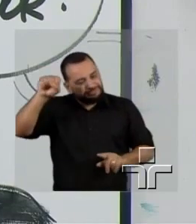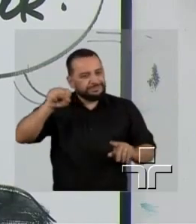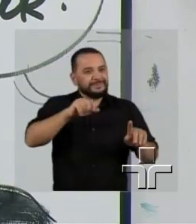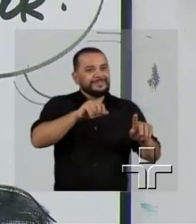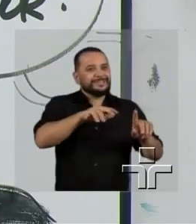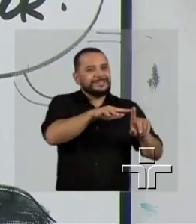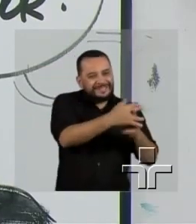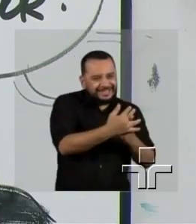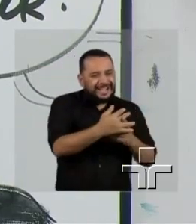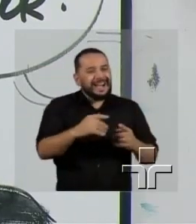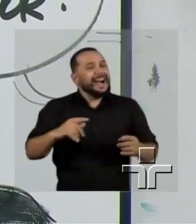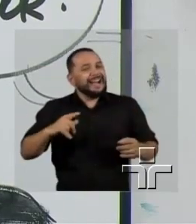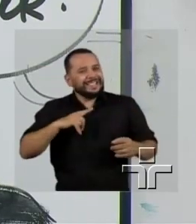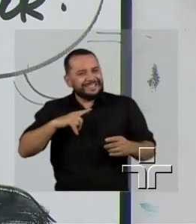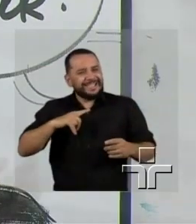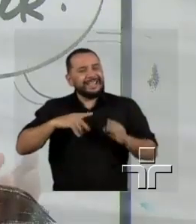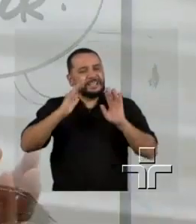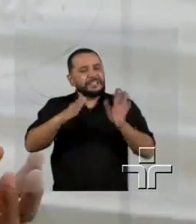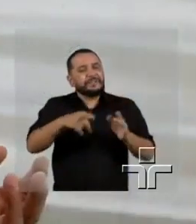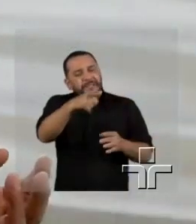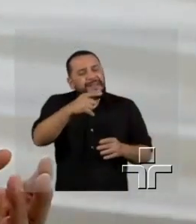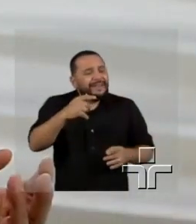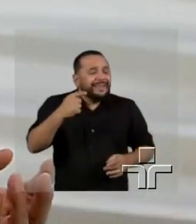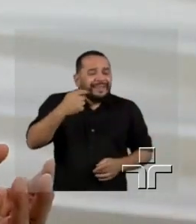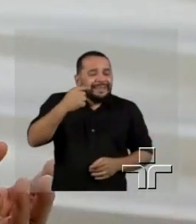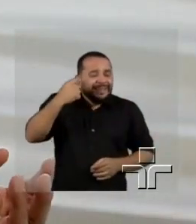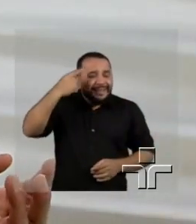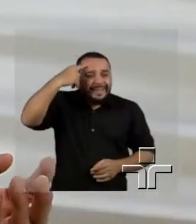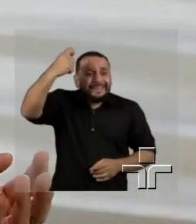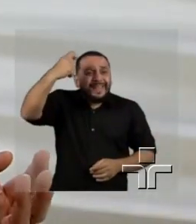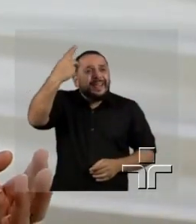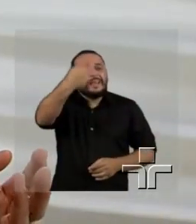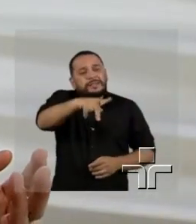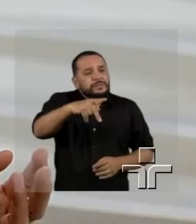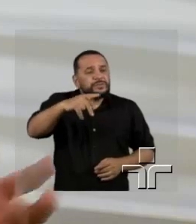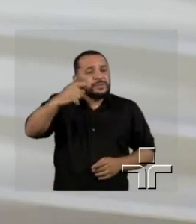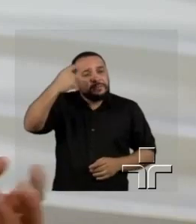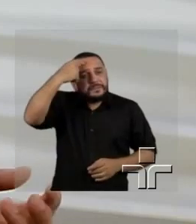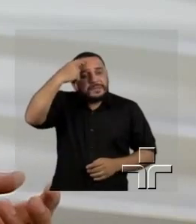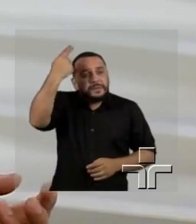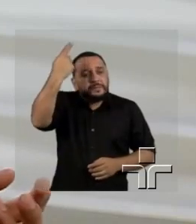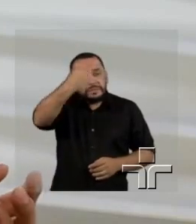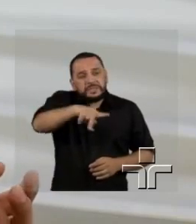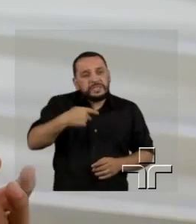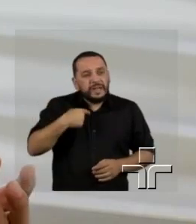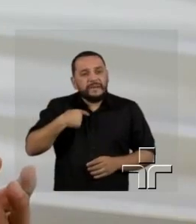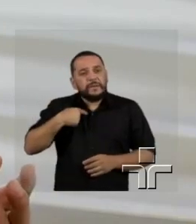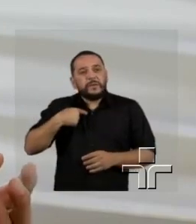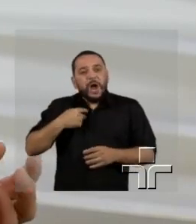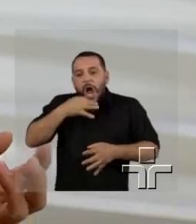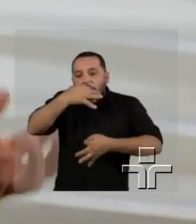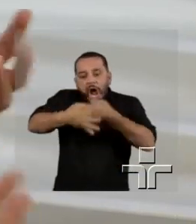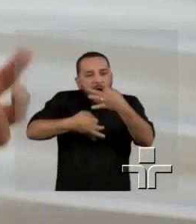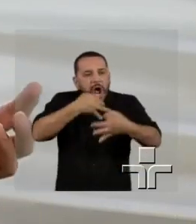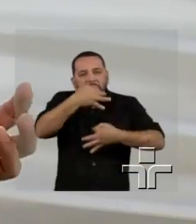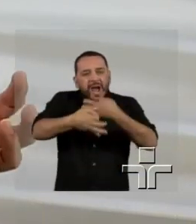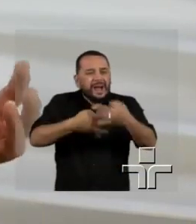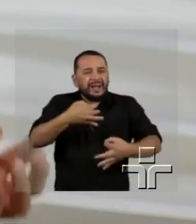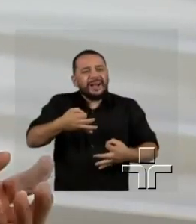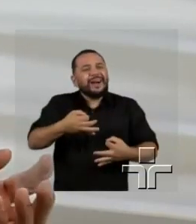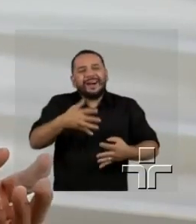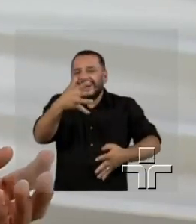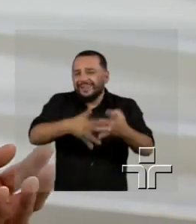mais velhas que estavam no sistema anterior, você tem que manter no sistema anterior. Então, uma transição dessas é uma transição de 30 anos. Eu peguei